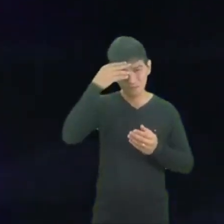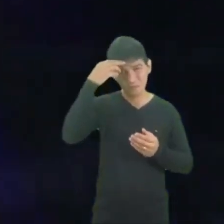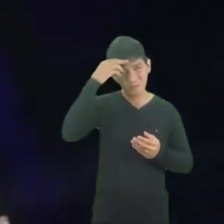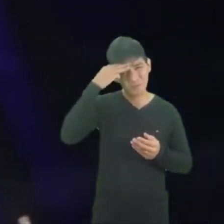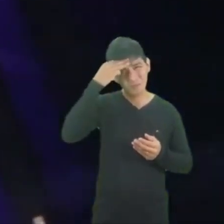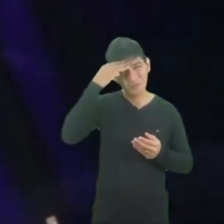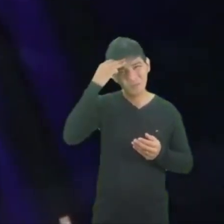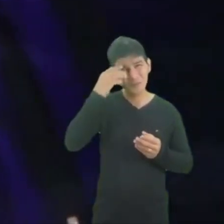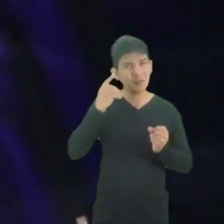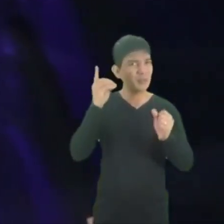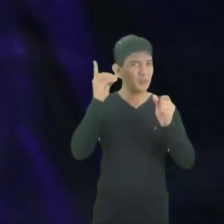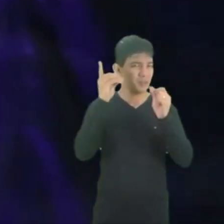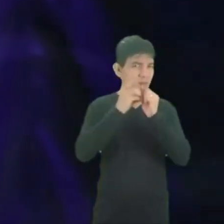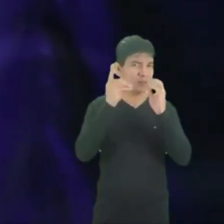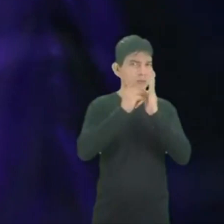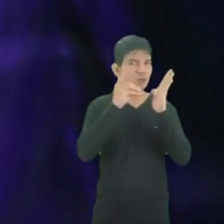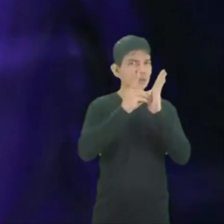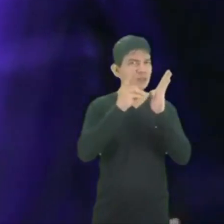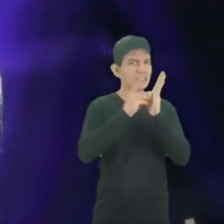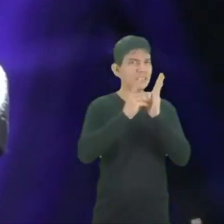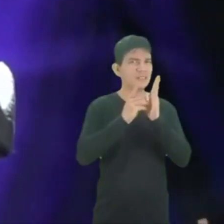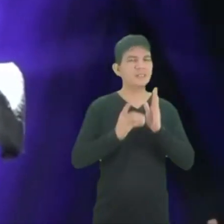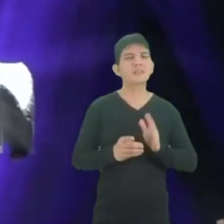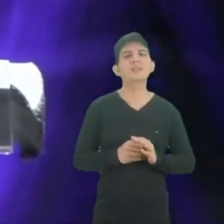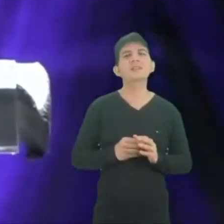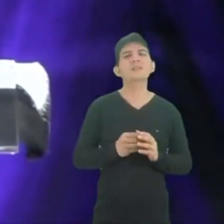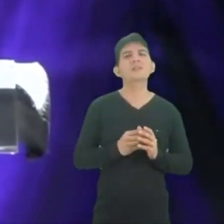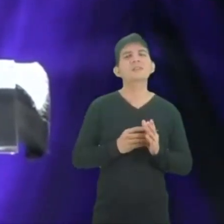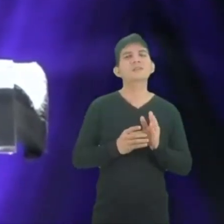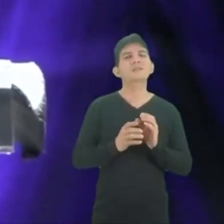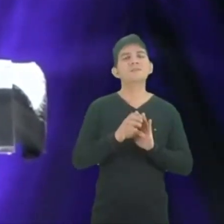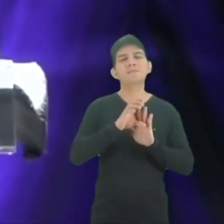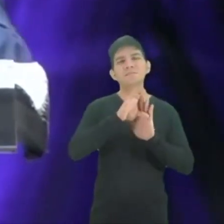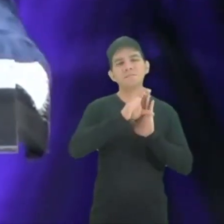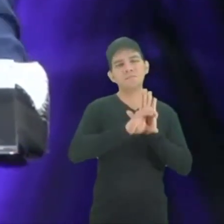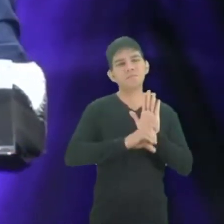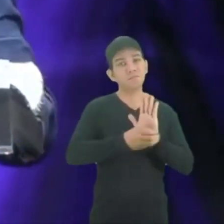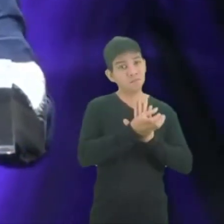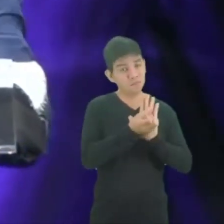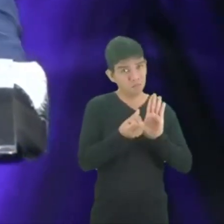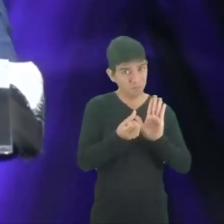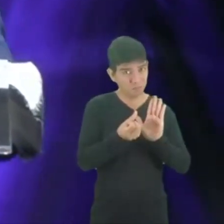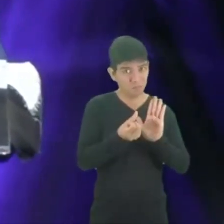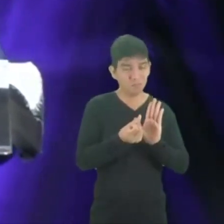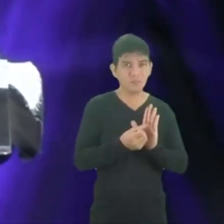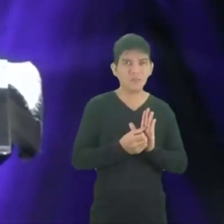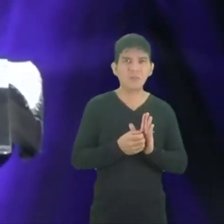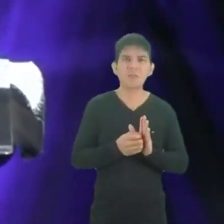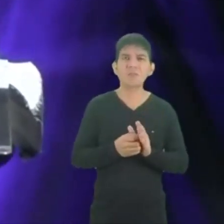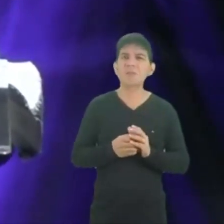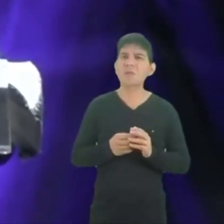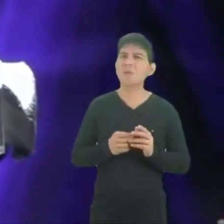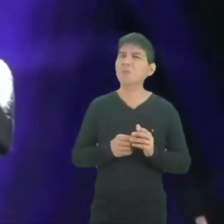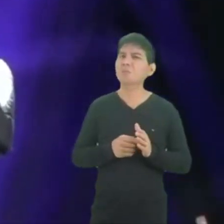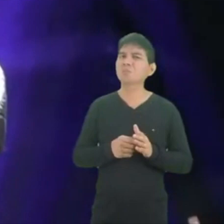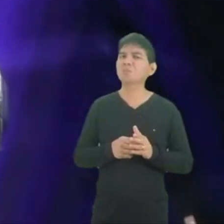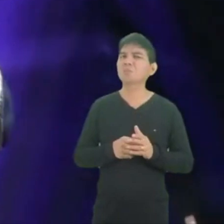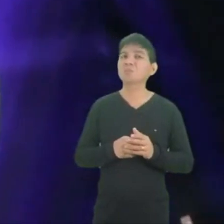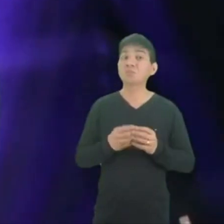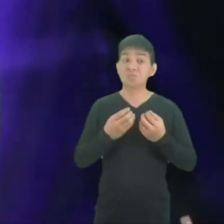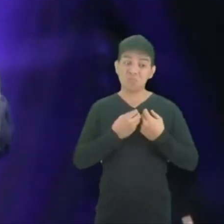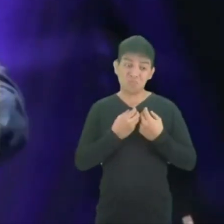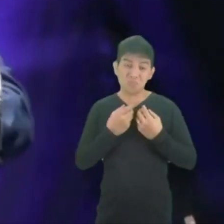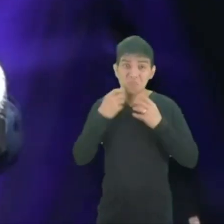capítulo 6, esse texto ele fala da importância, da urgência em que nós temos de levar a mensagem de